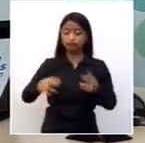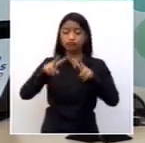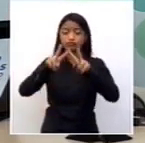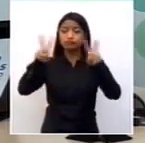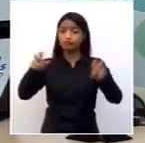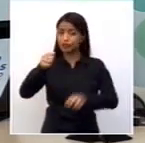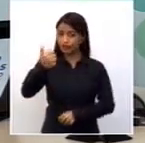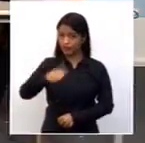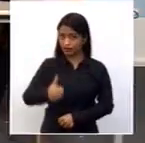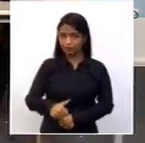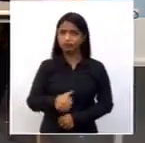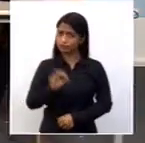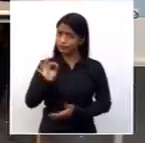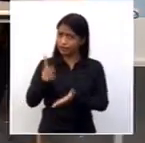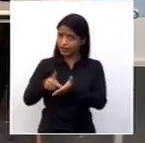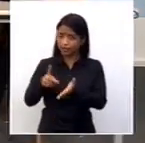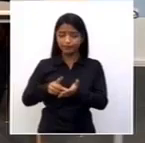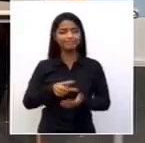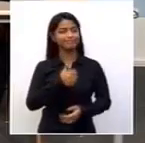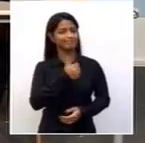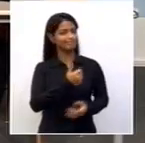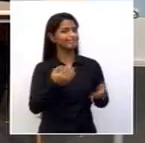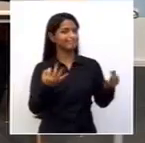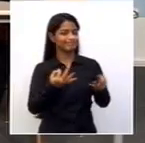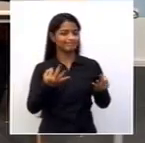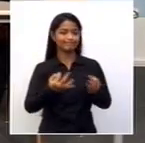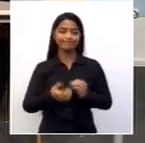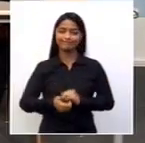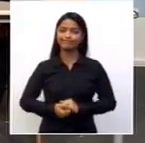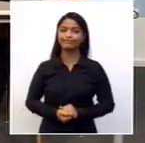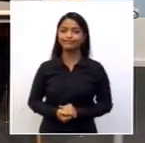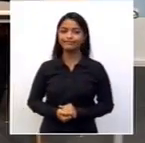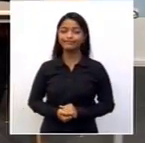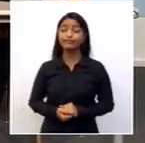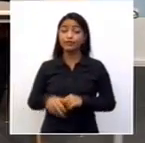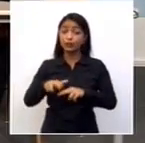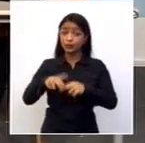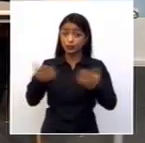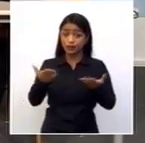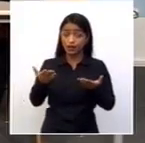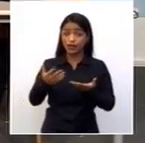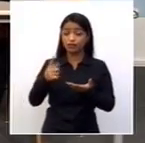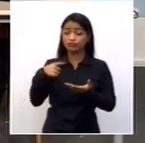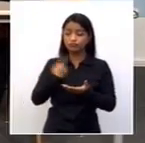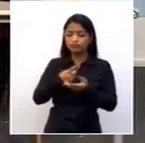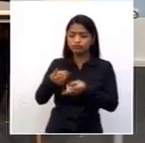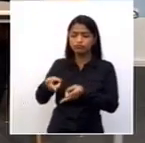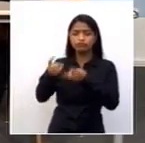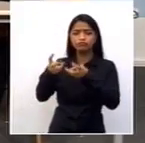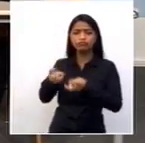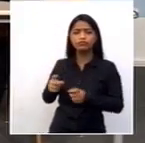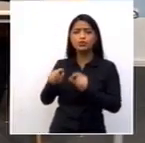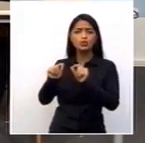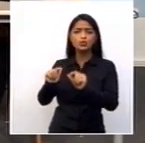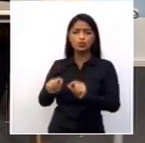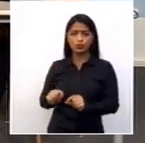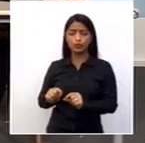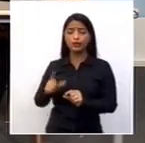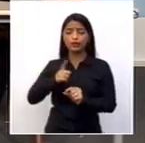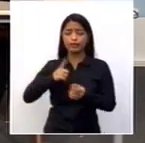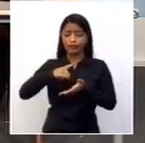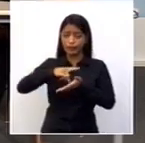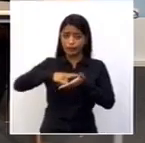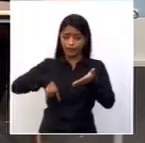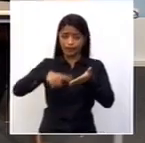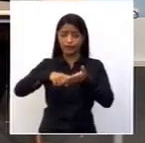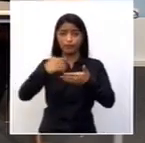não é verdade? Perfeito. É por isso que nós vamos observar aqui alguns pontos do documento orientador